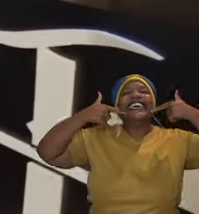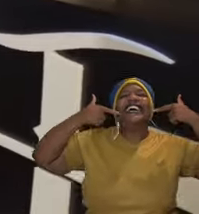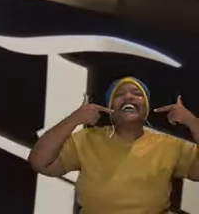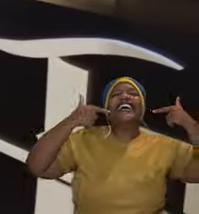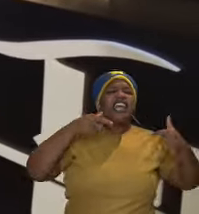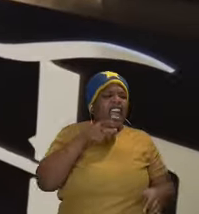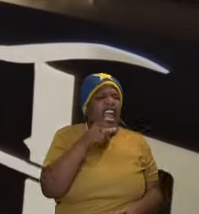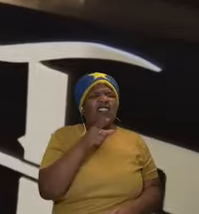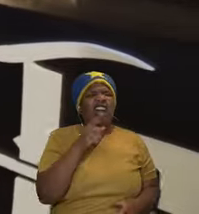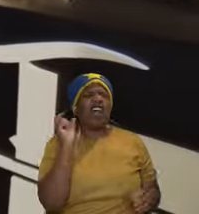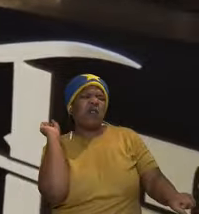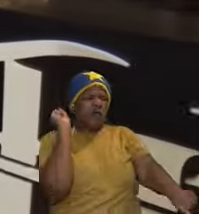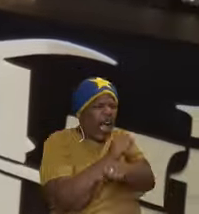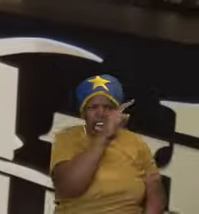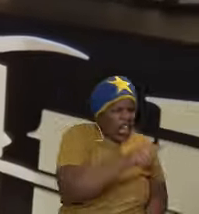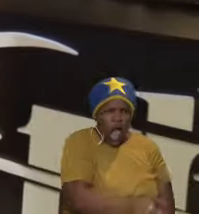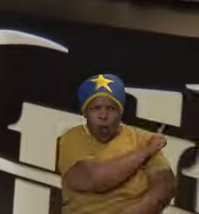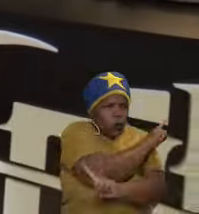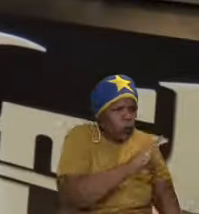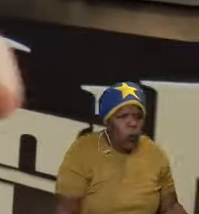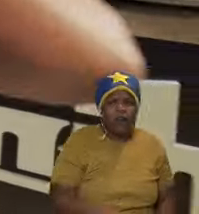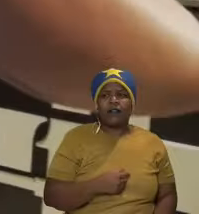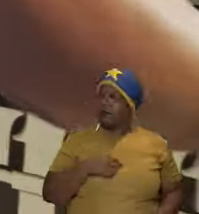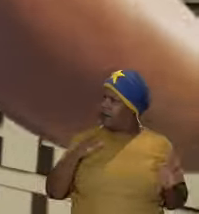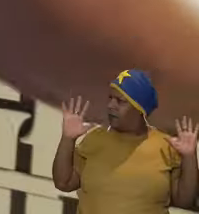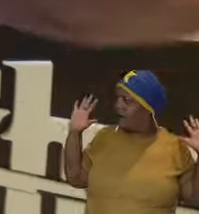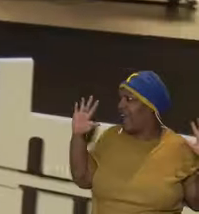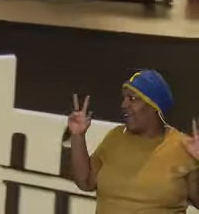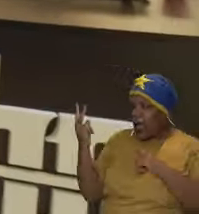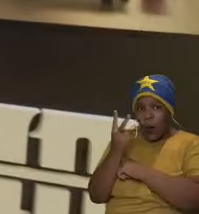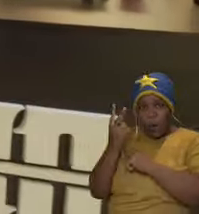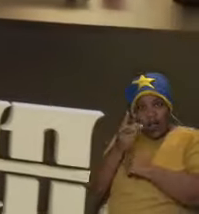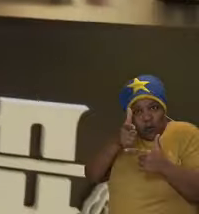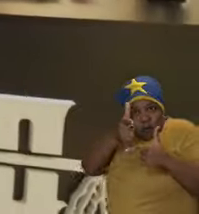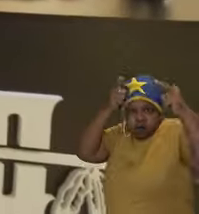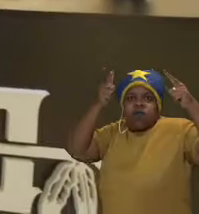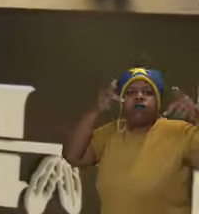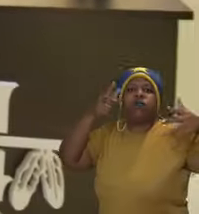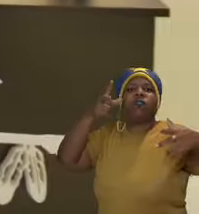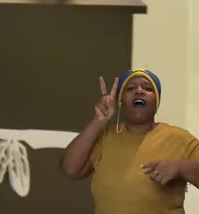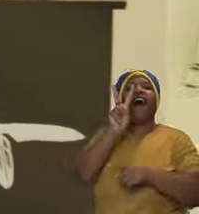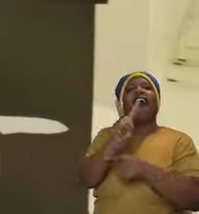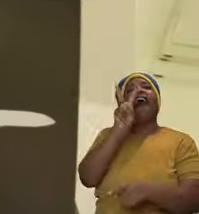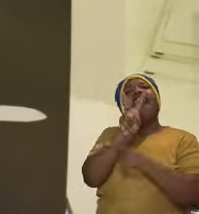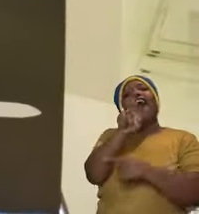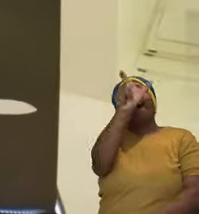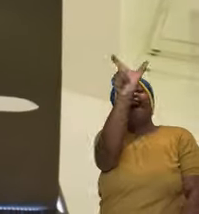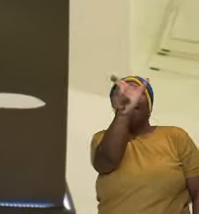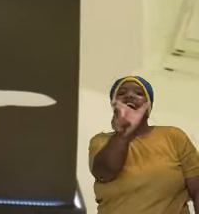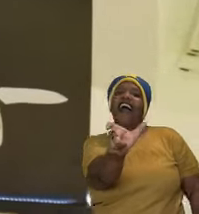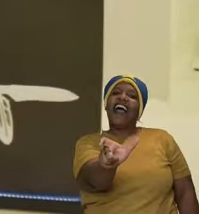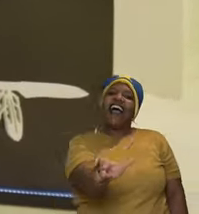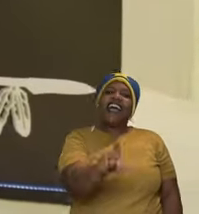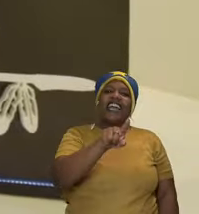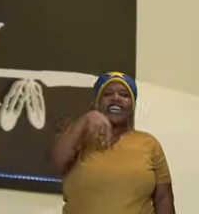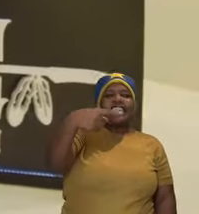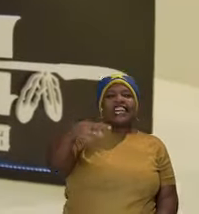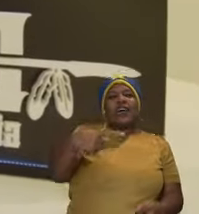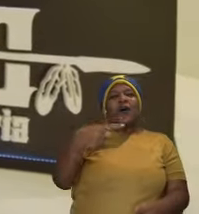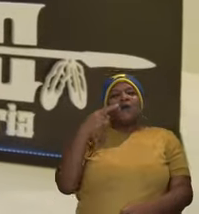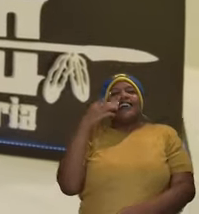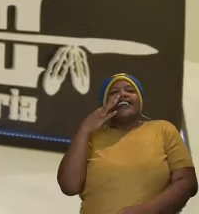vão tentar nos deter. Se me protege, eu mato por você, yeah. Depois de conhecer